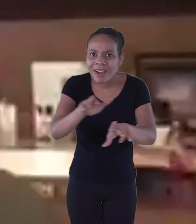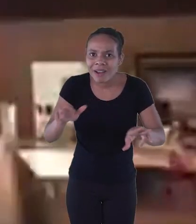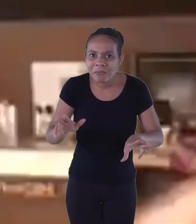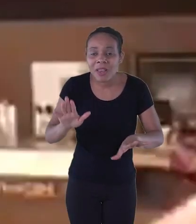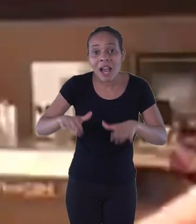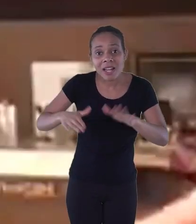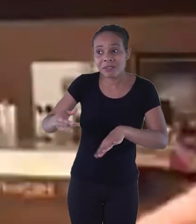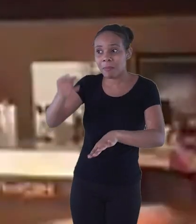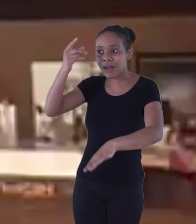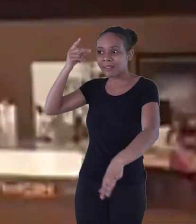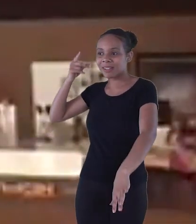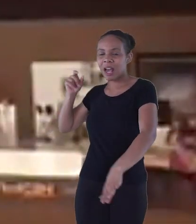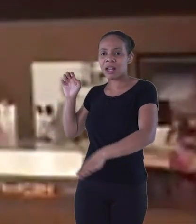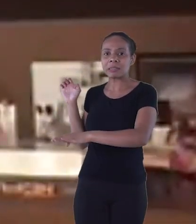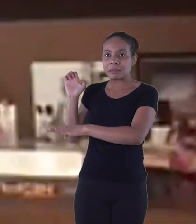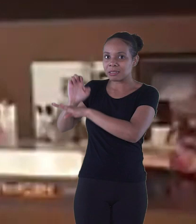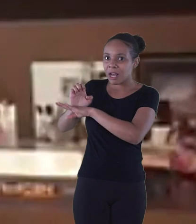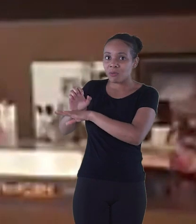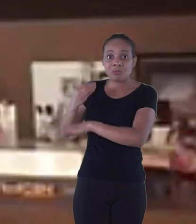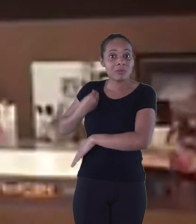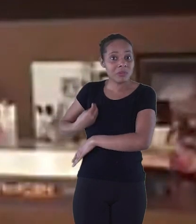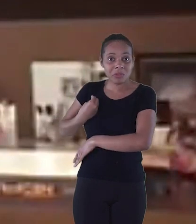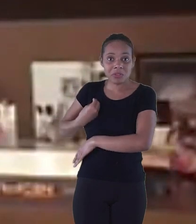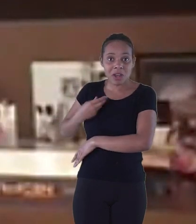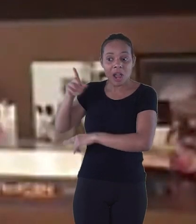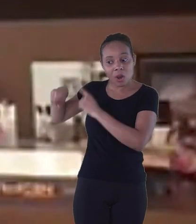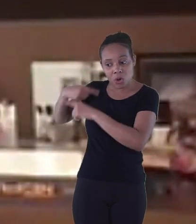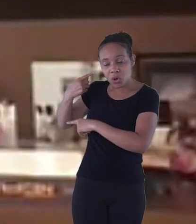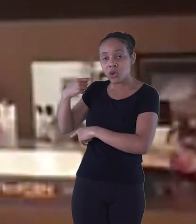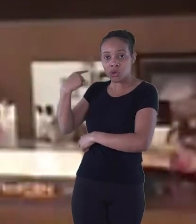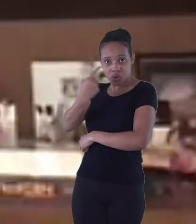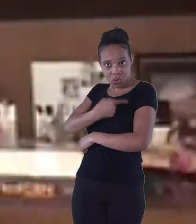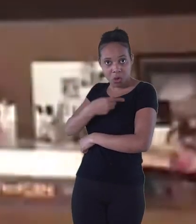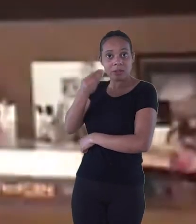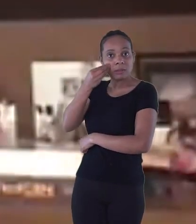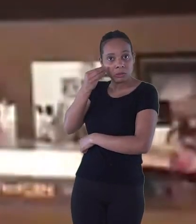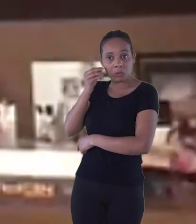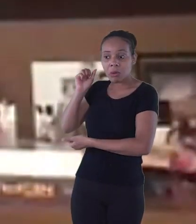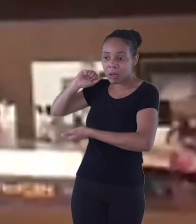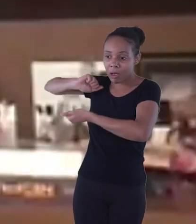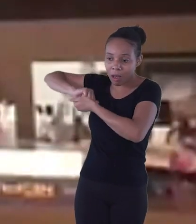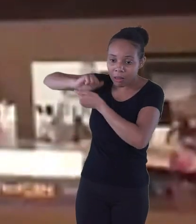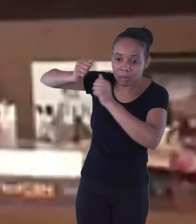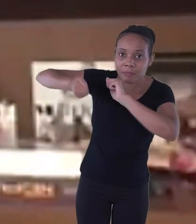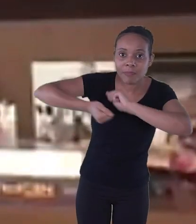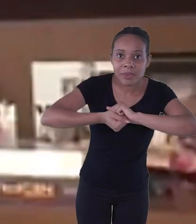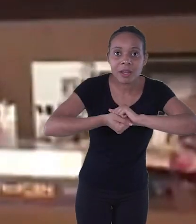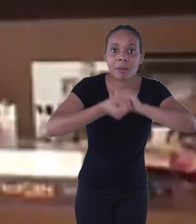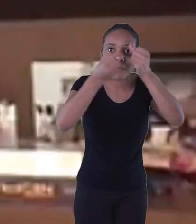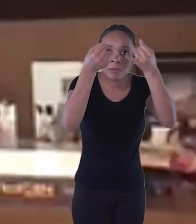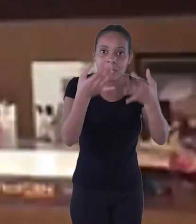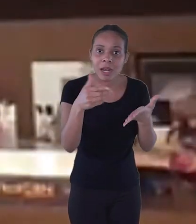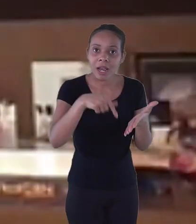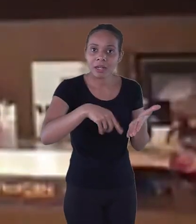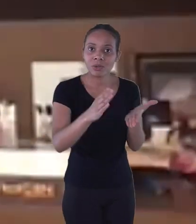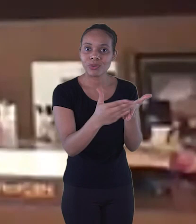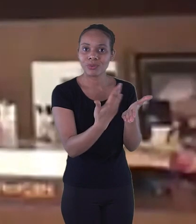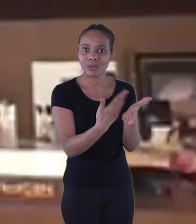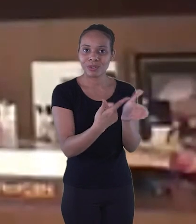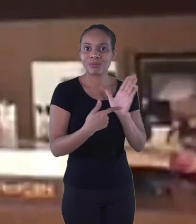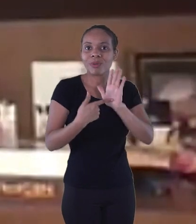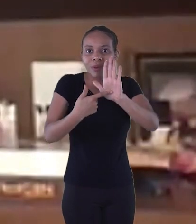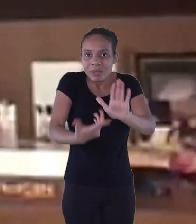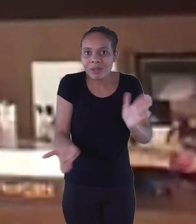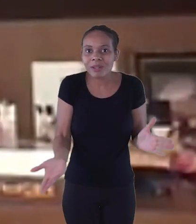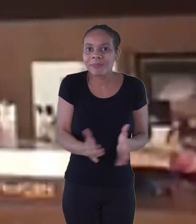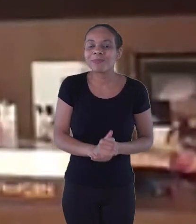deu um jeito de... Estão todos lá. Então, essa ideia também de falar o Brasil não pelas suas partes, né? Ou seja, essa coisa tão